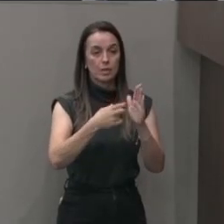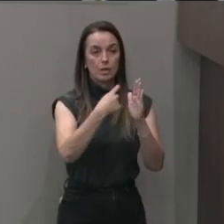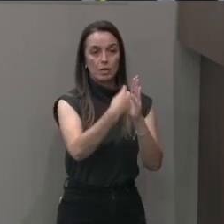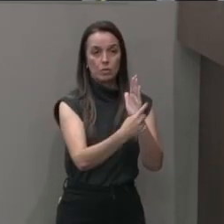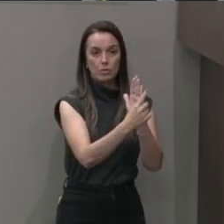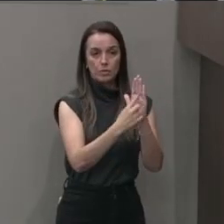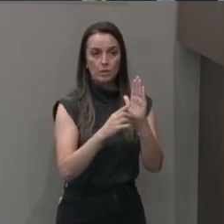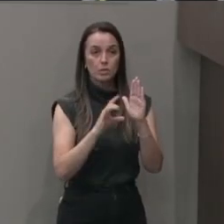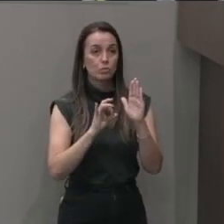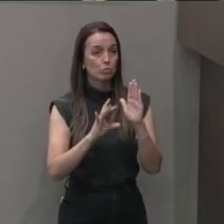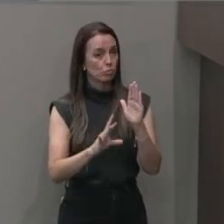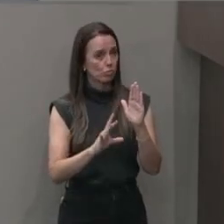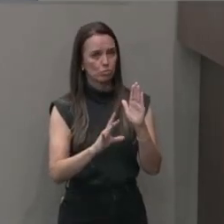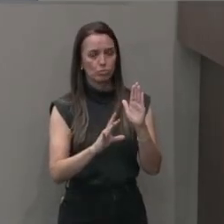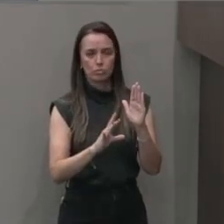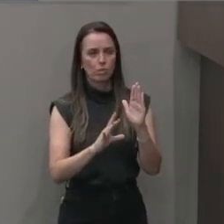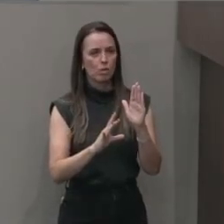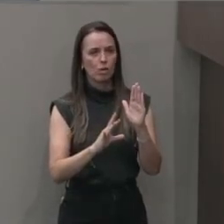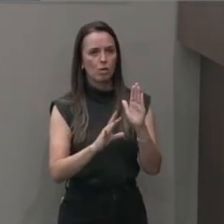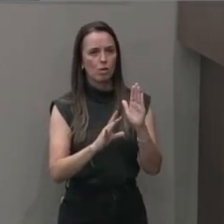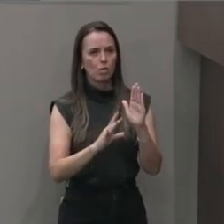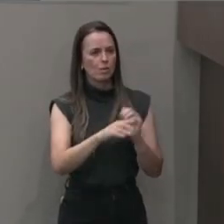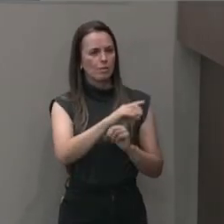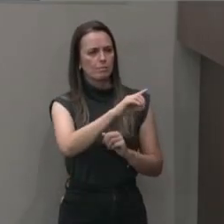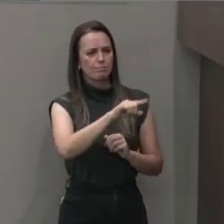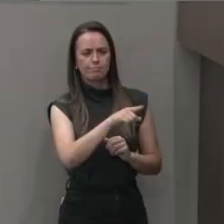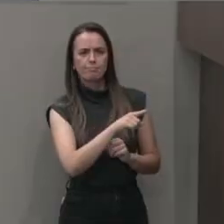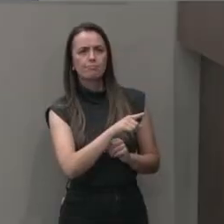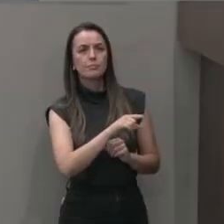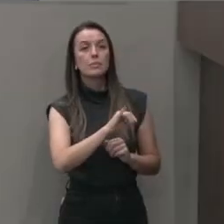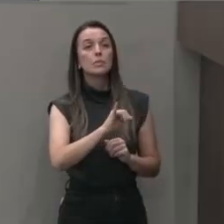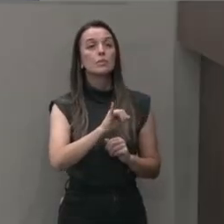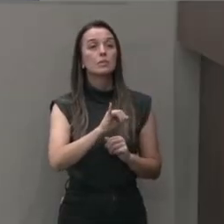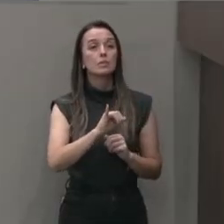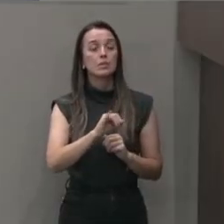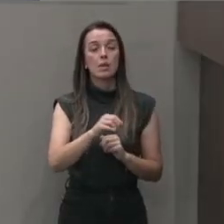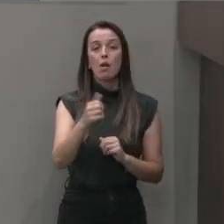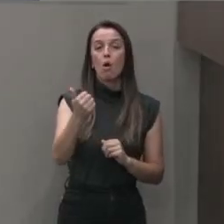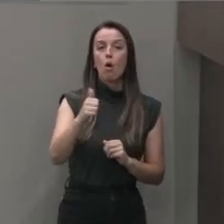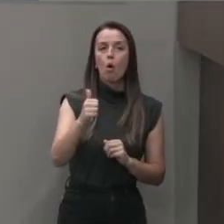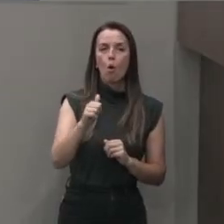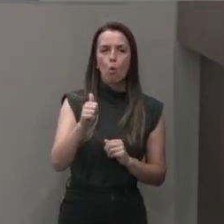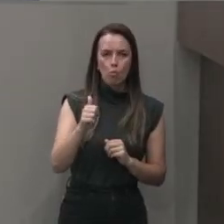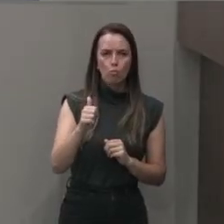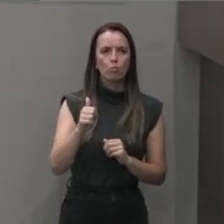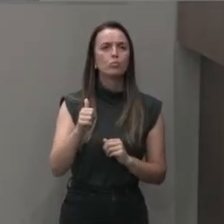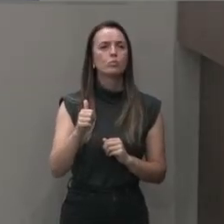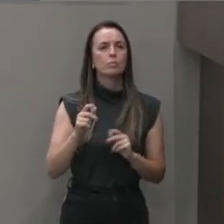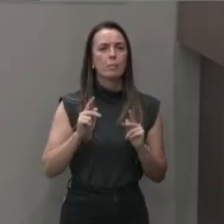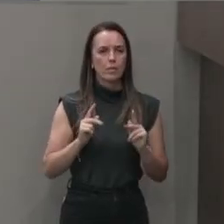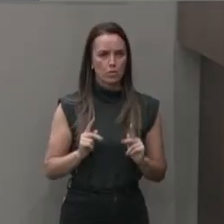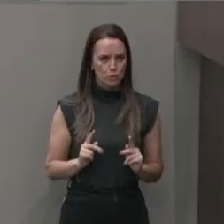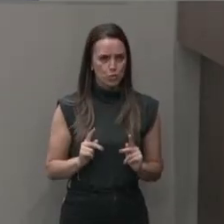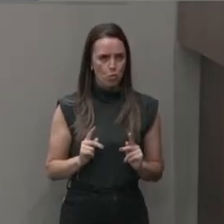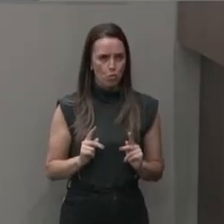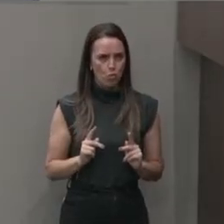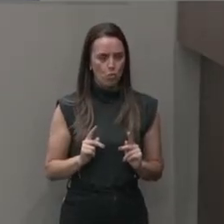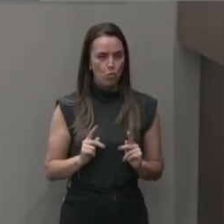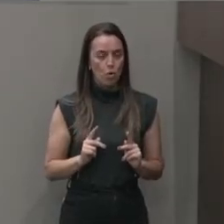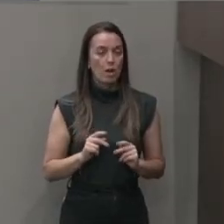pelo voto da maioria absoluta dos membros da Câmara. Maioria absoluta, 11 votos. Favorável, mantém o